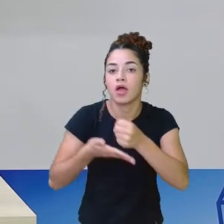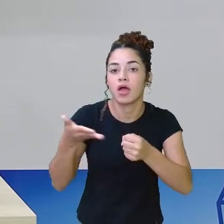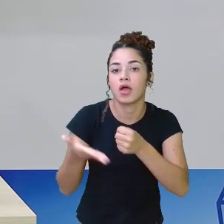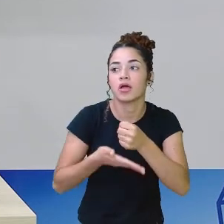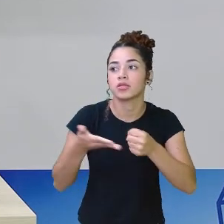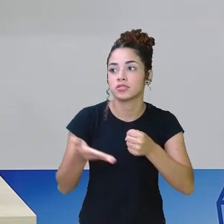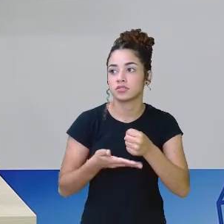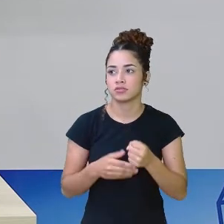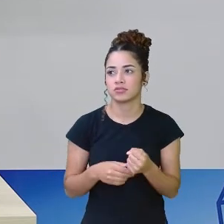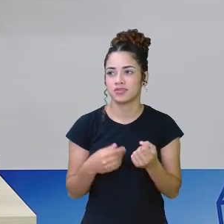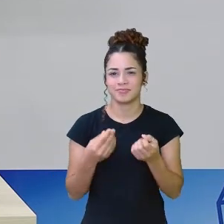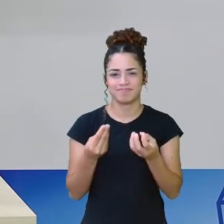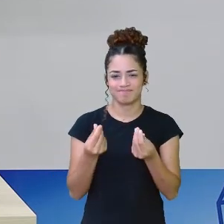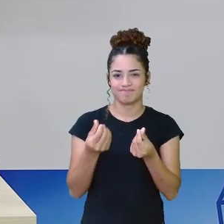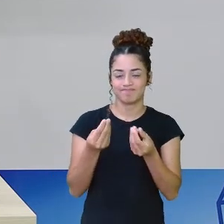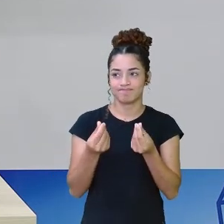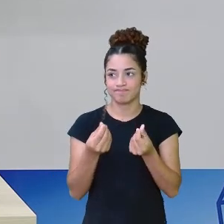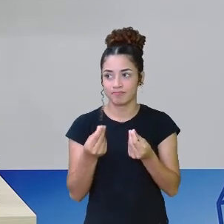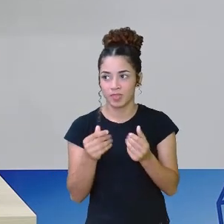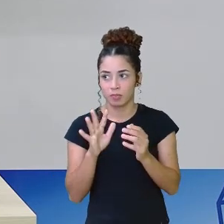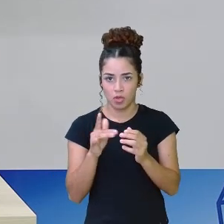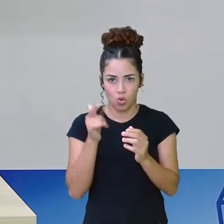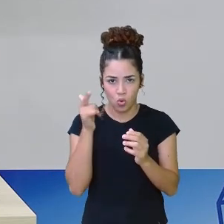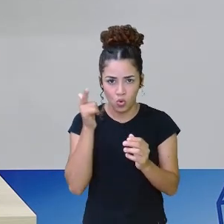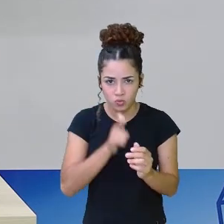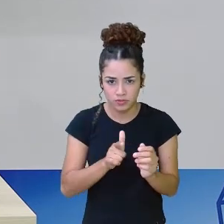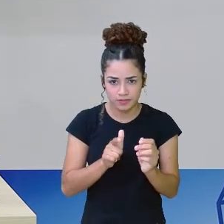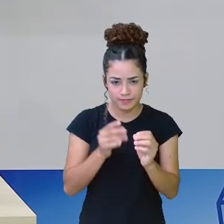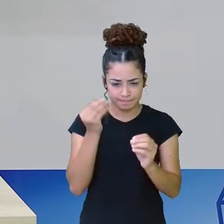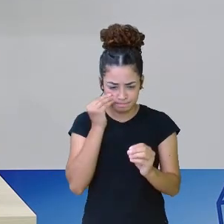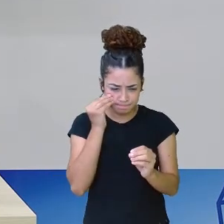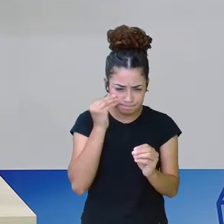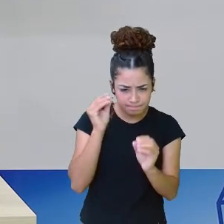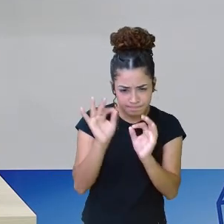essa massa tá meio molenga, mas eu consigo fazer